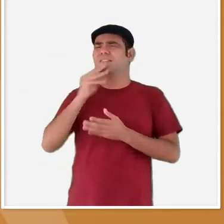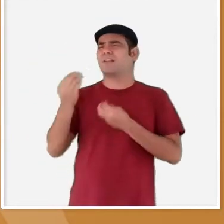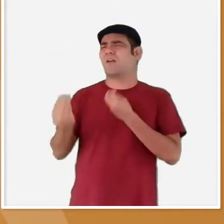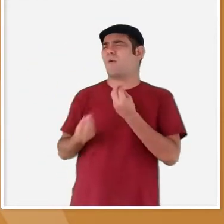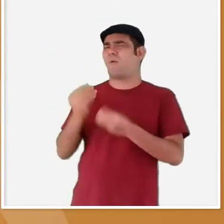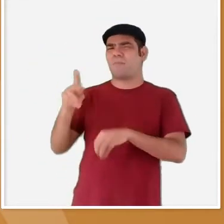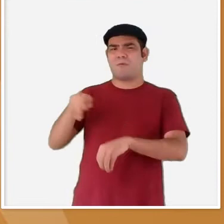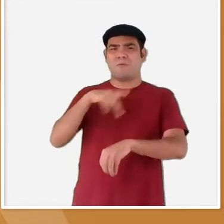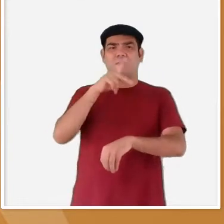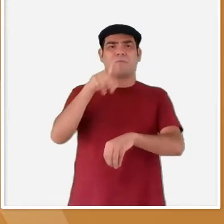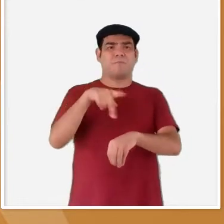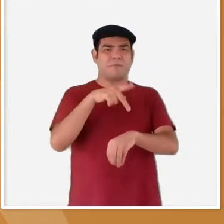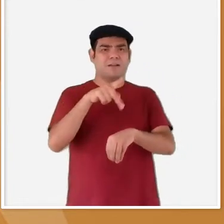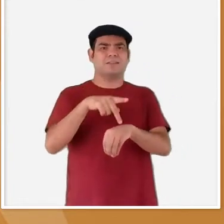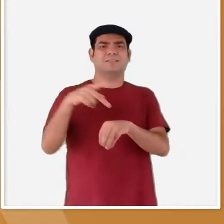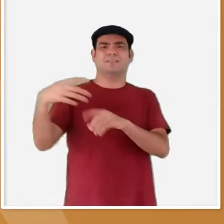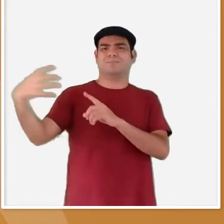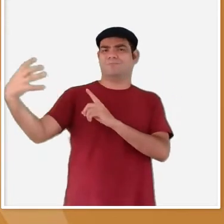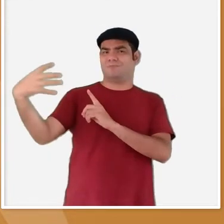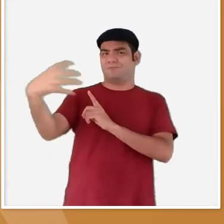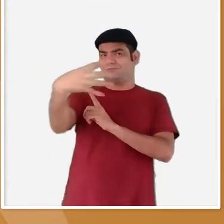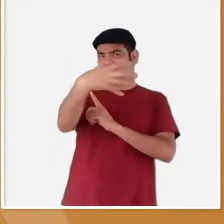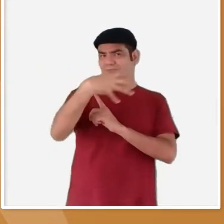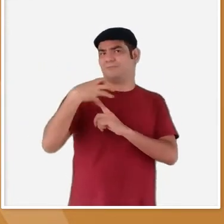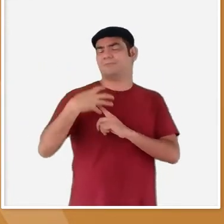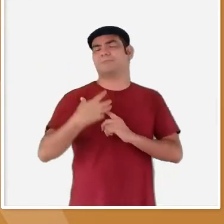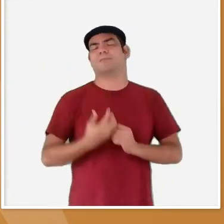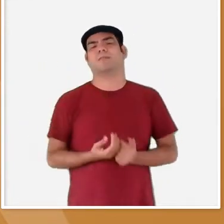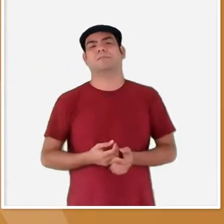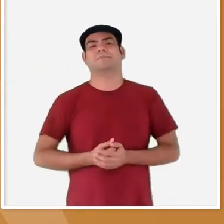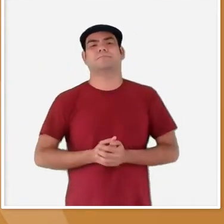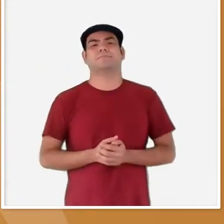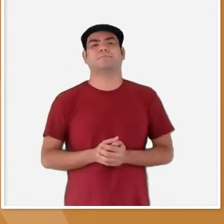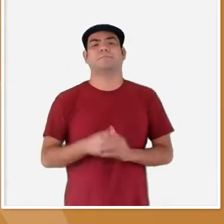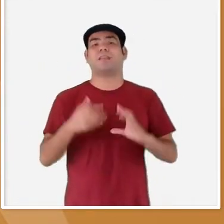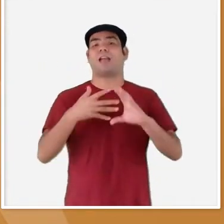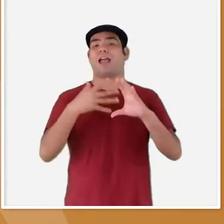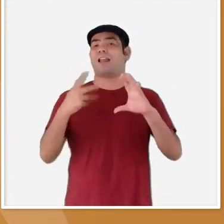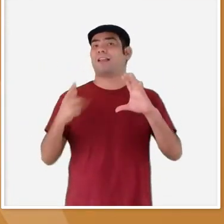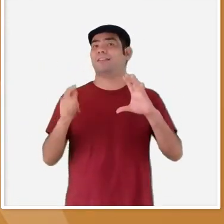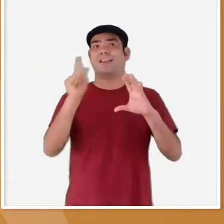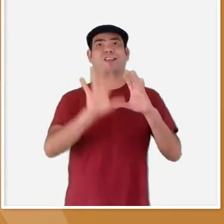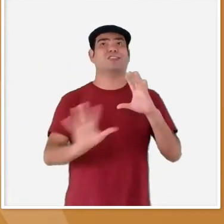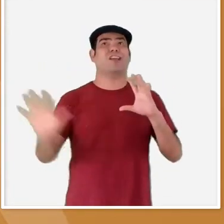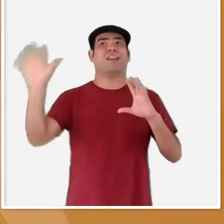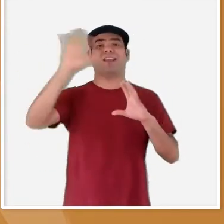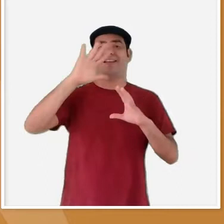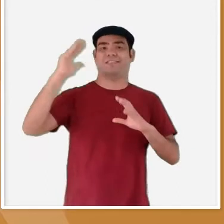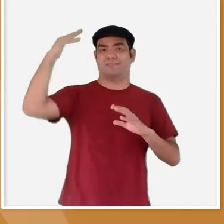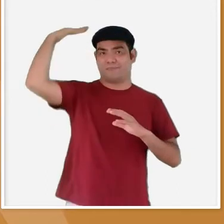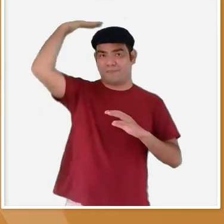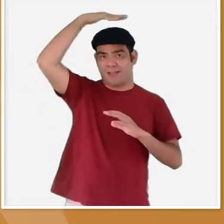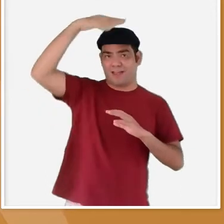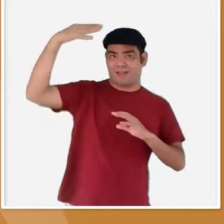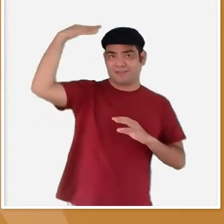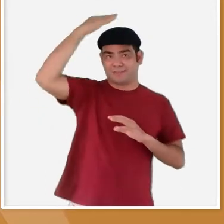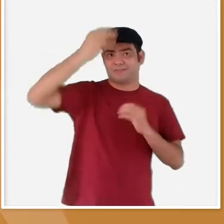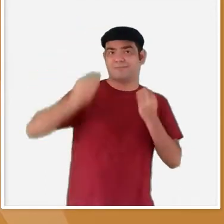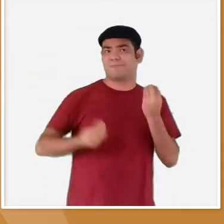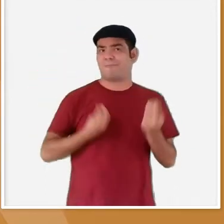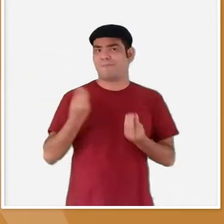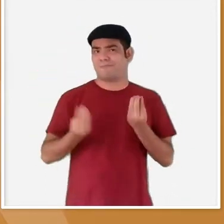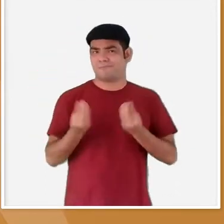também na nossa cultura. Vamos lá. Vamos falar sobre as características gerais do México, né? Então, nós temos uma área total